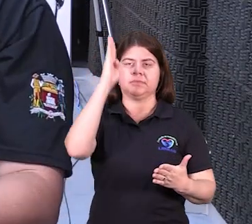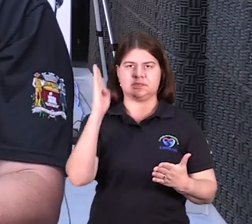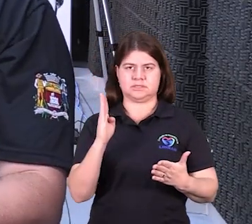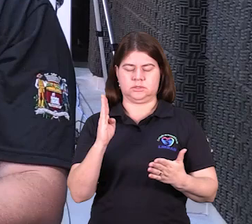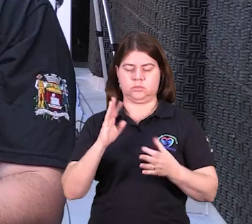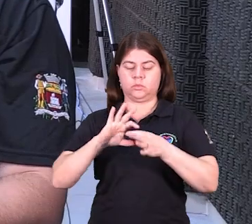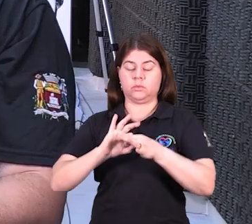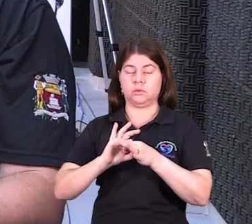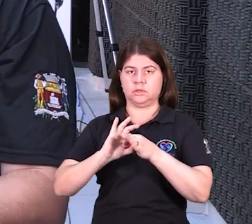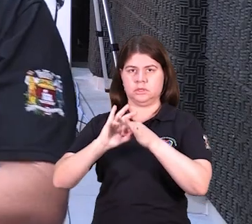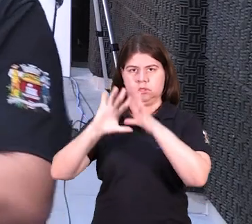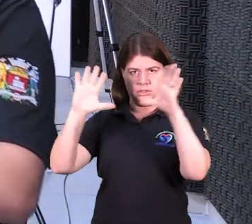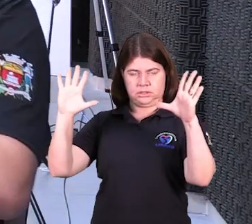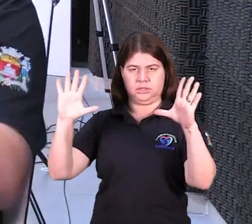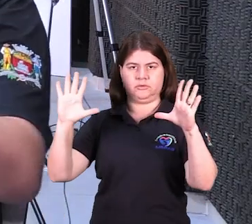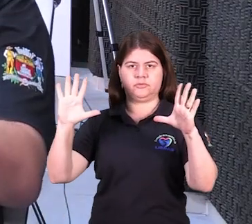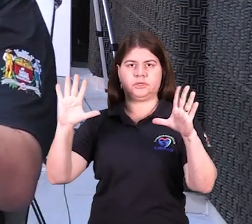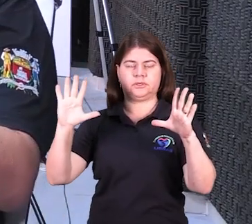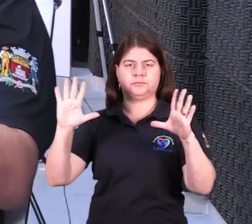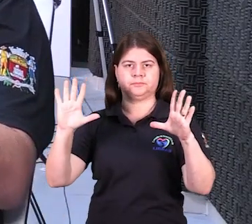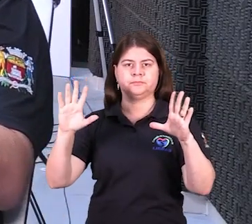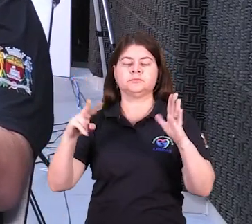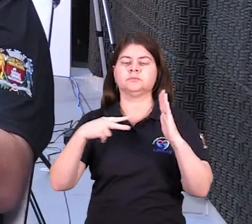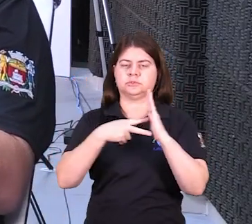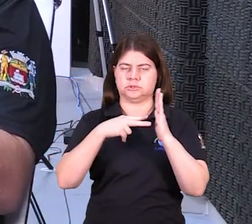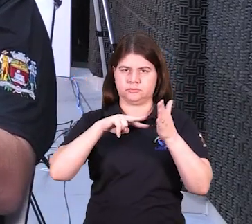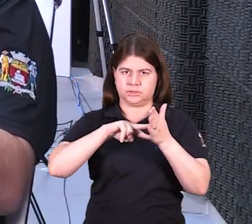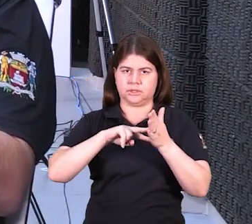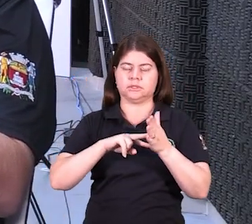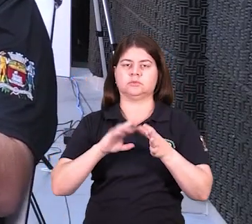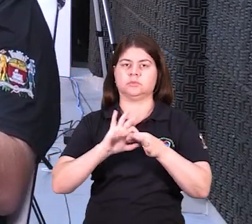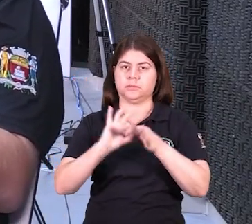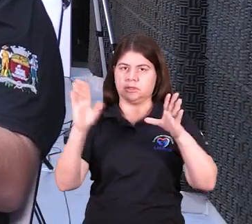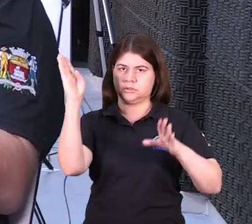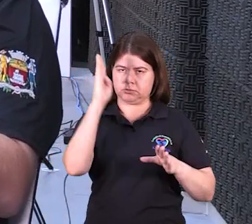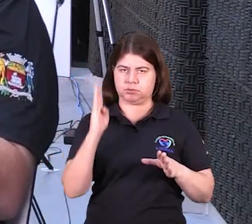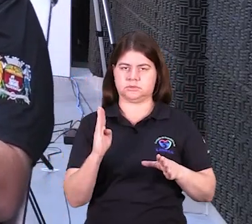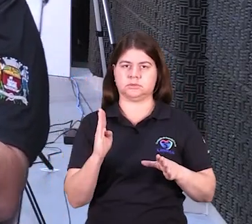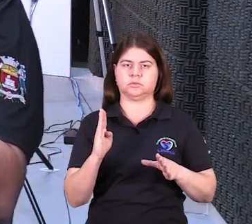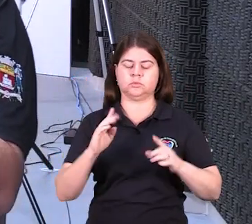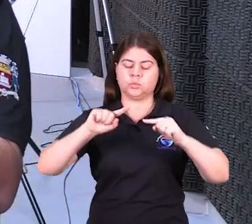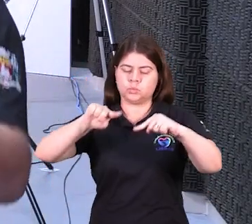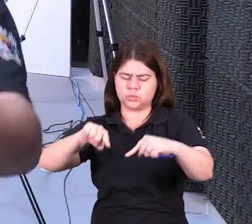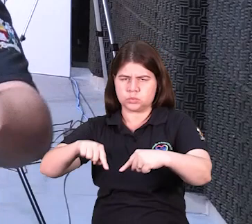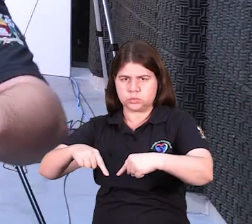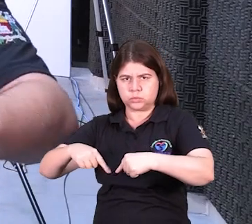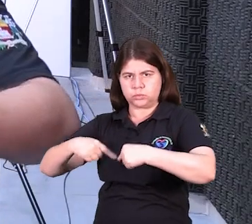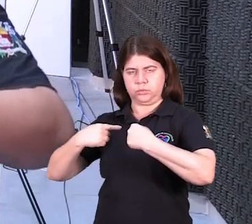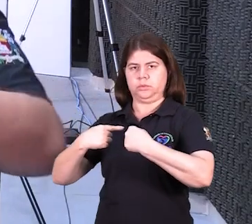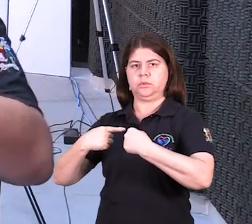gente fez Brasil Livre, que é o que a liberdade vem trazer para o nosso país,